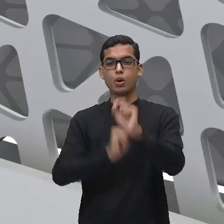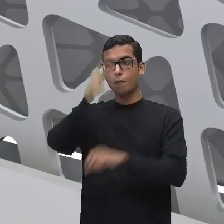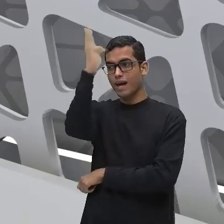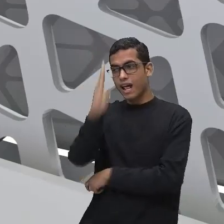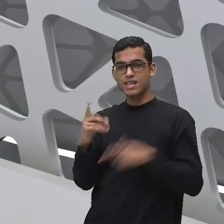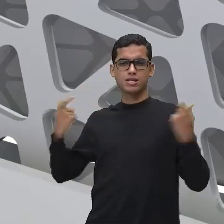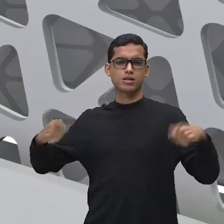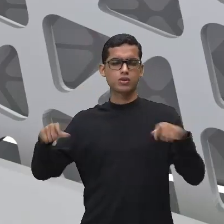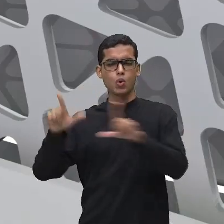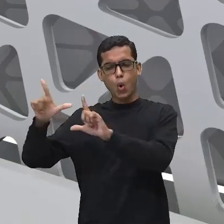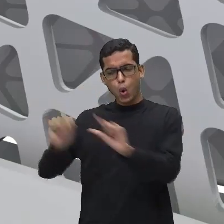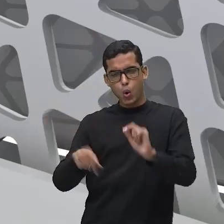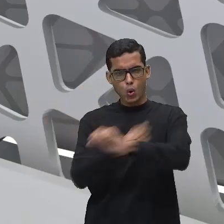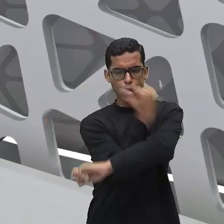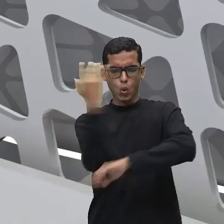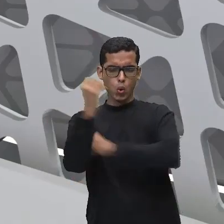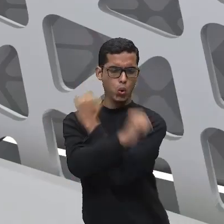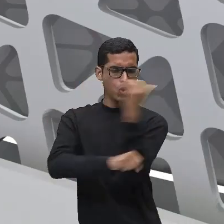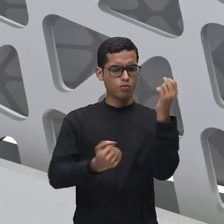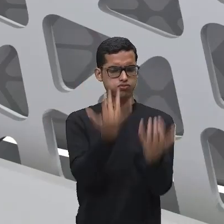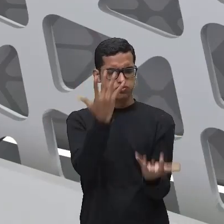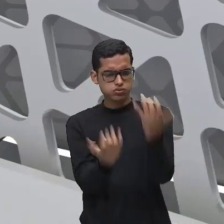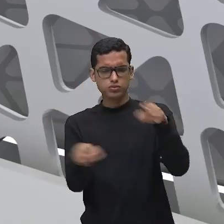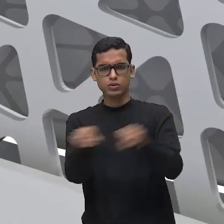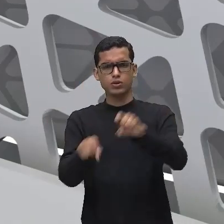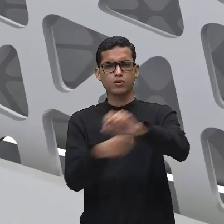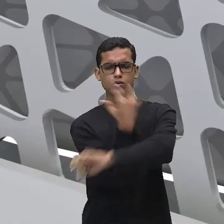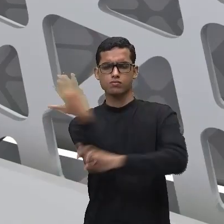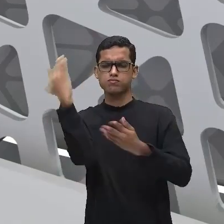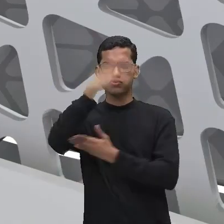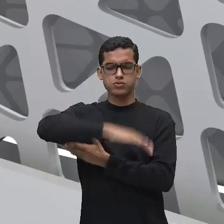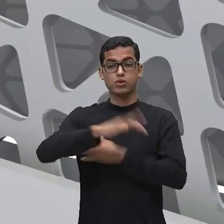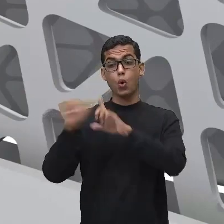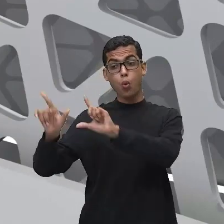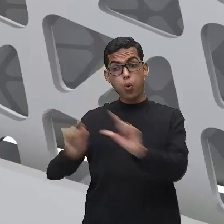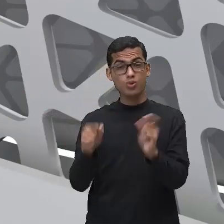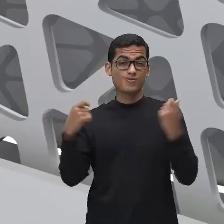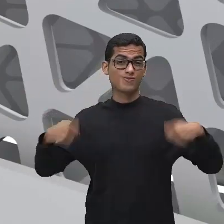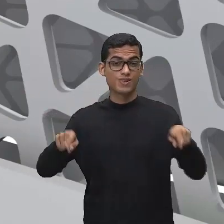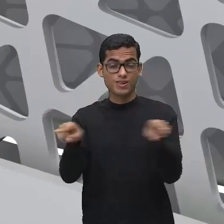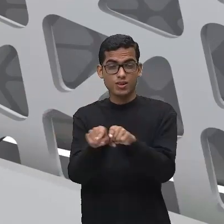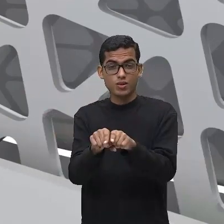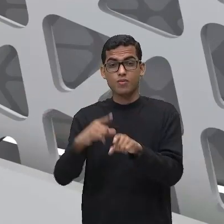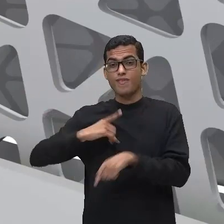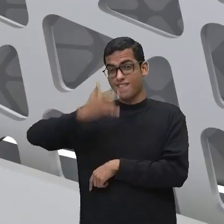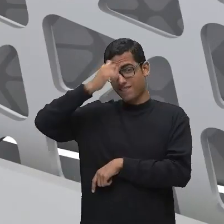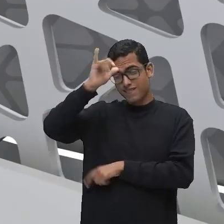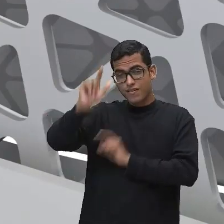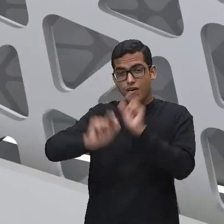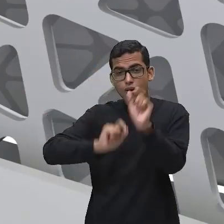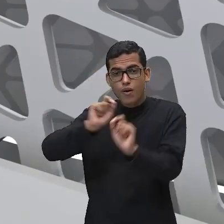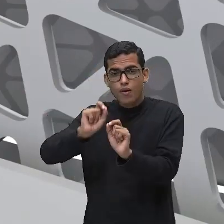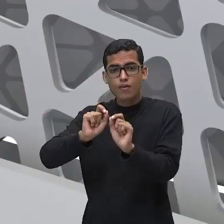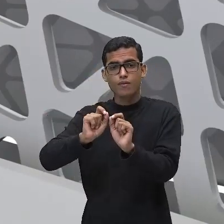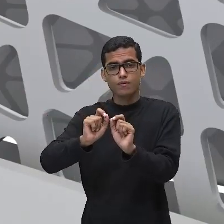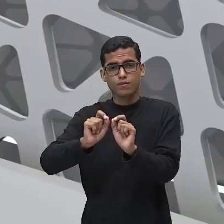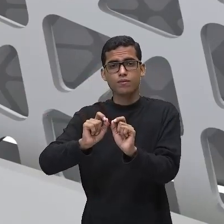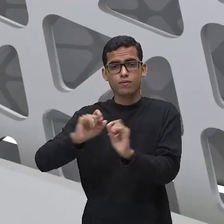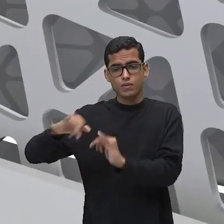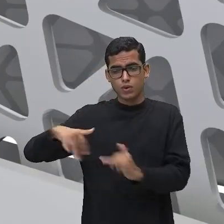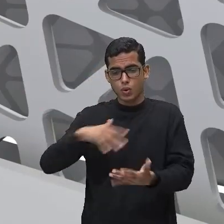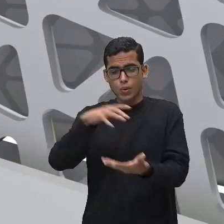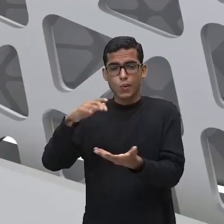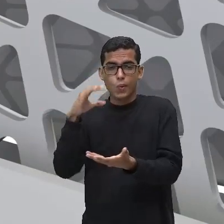as queimadas e as derrubadas para ir contra o aquecimento global,